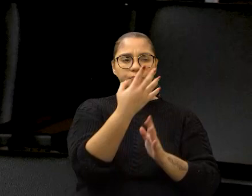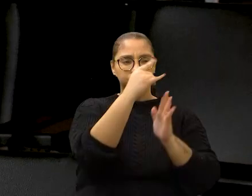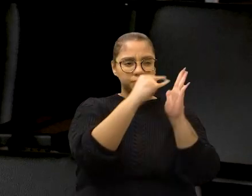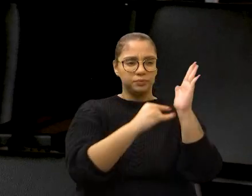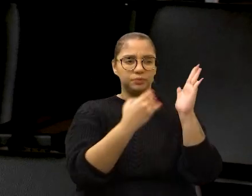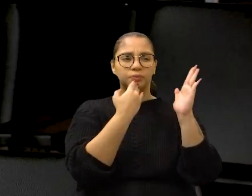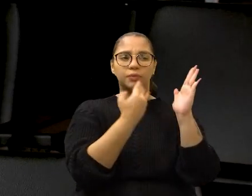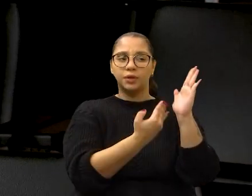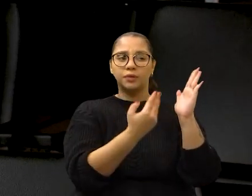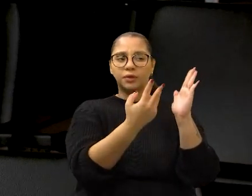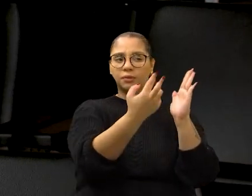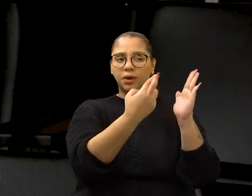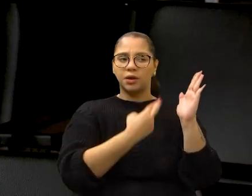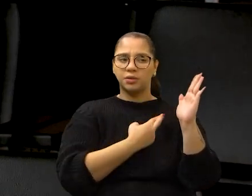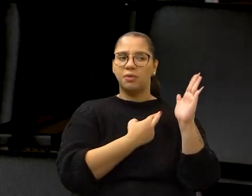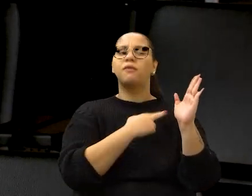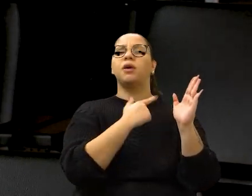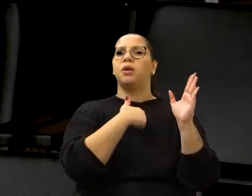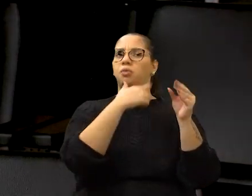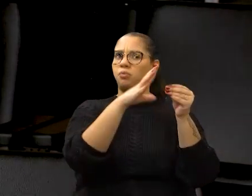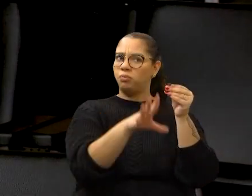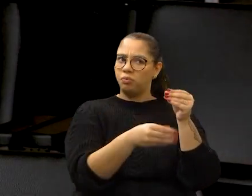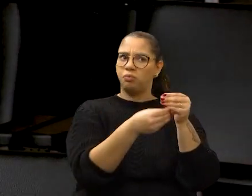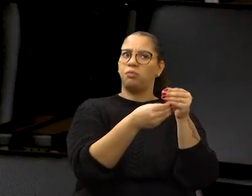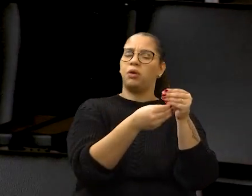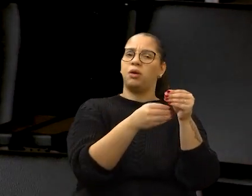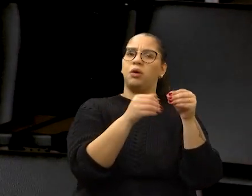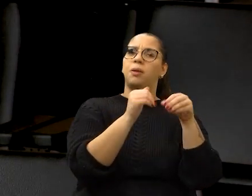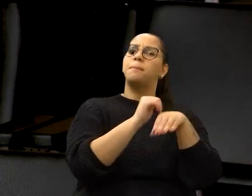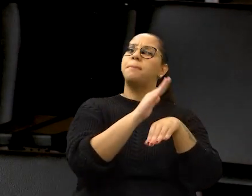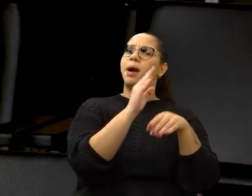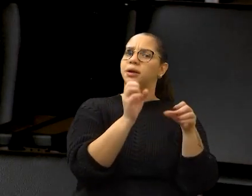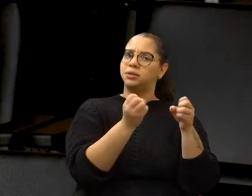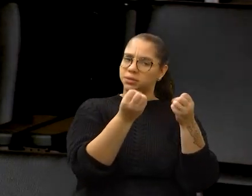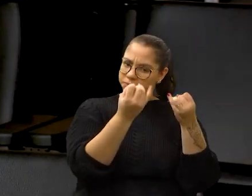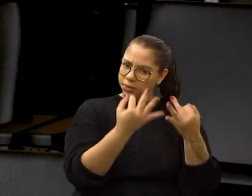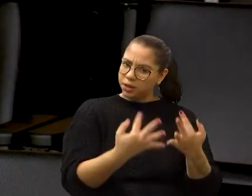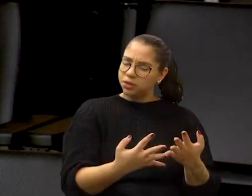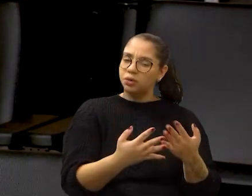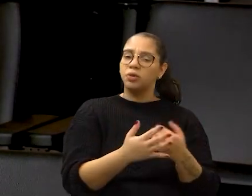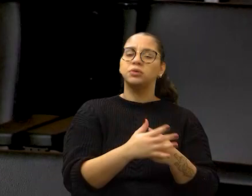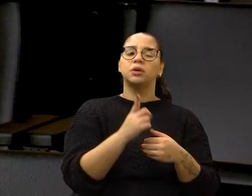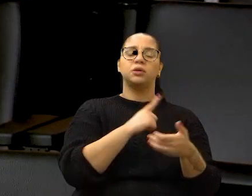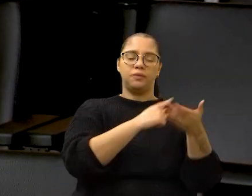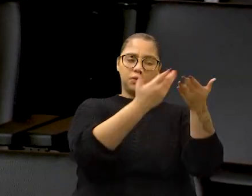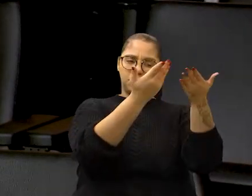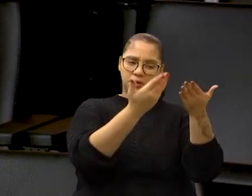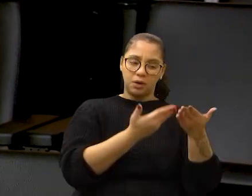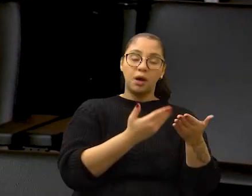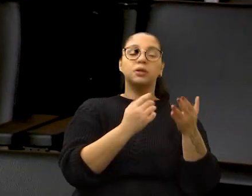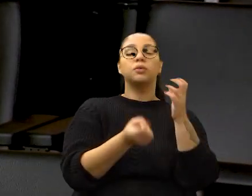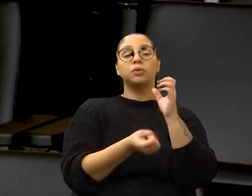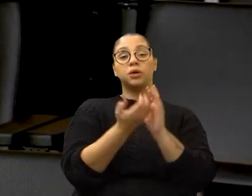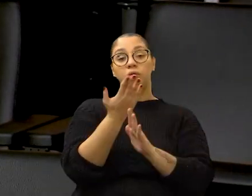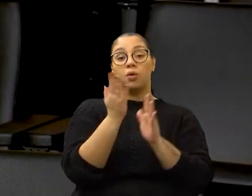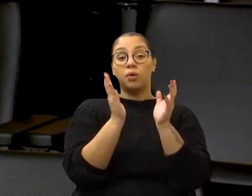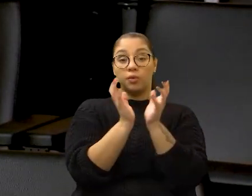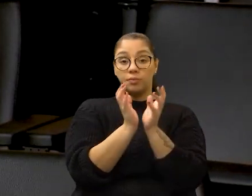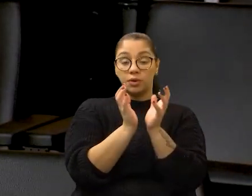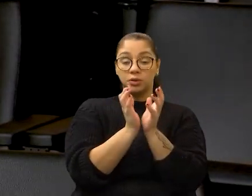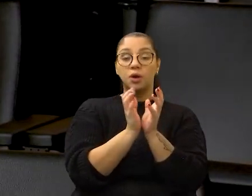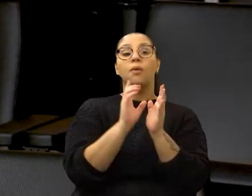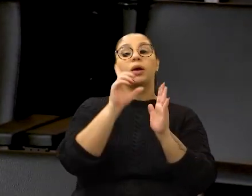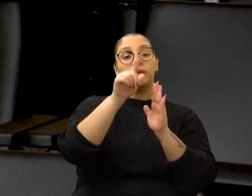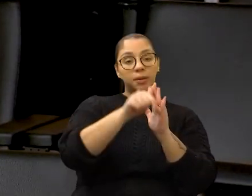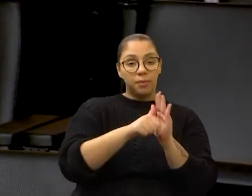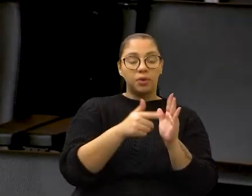vez que chegava uma resposta, eu reiterava, pedindo mais explicações, aí veio que foi formada a comissão, depois a